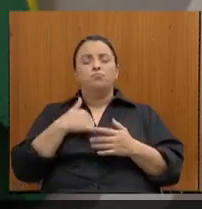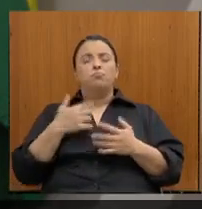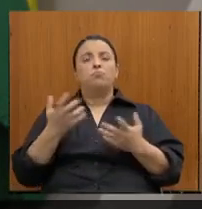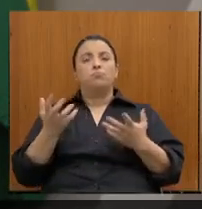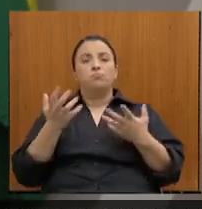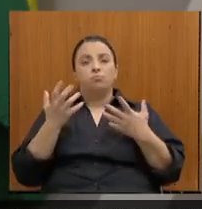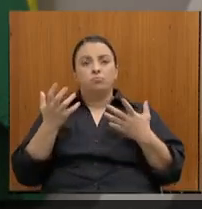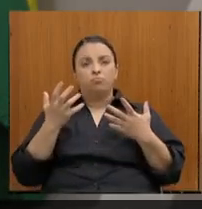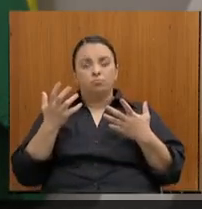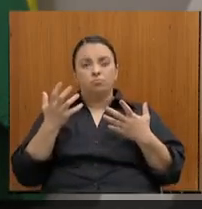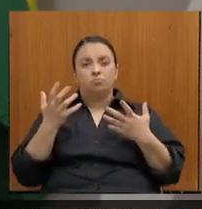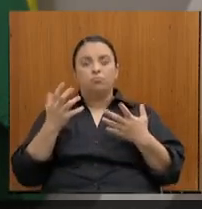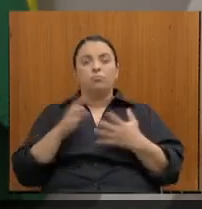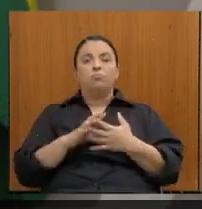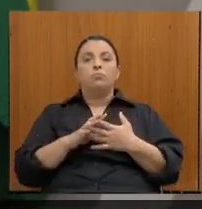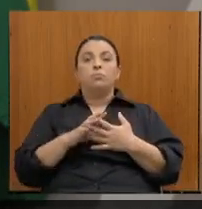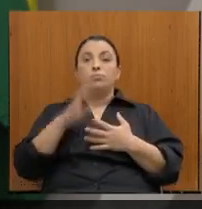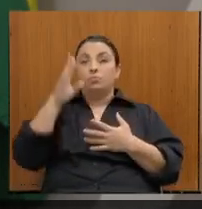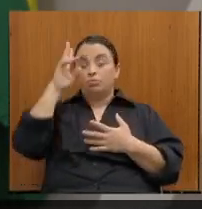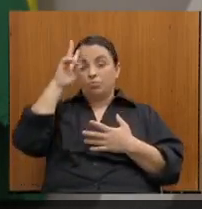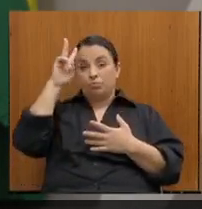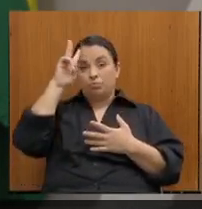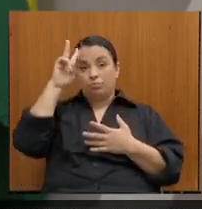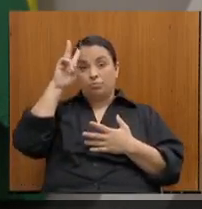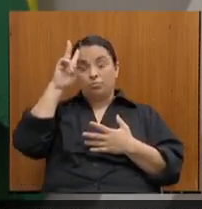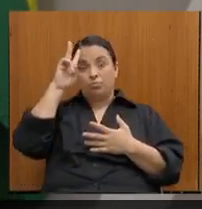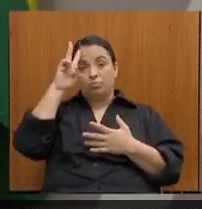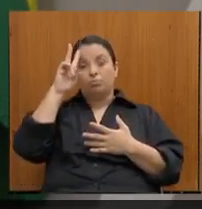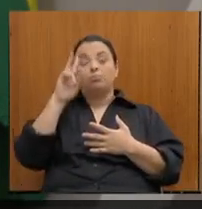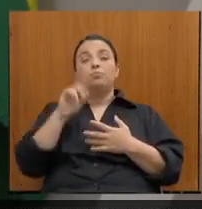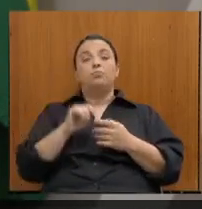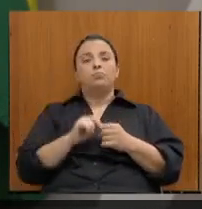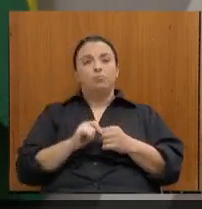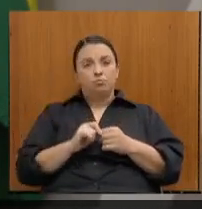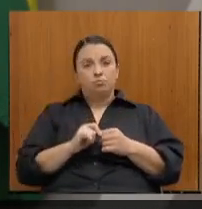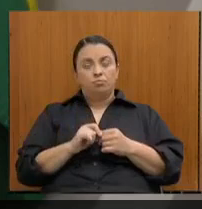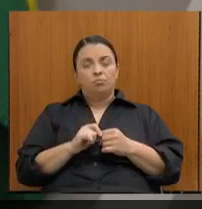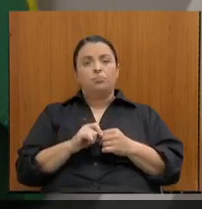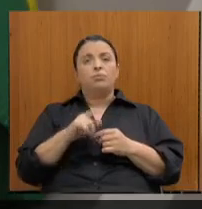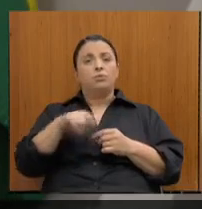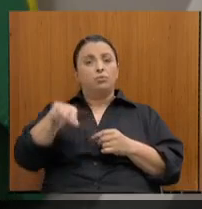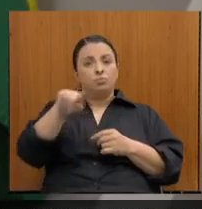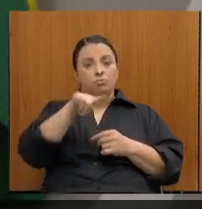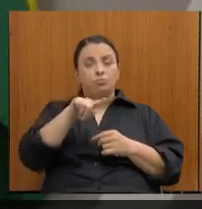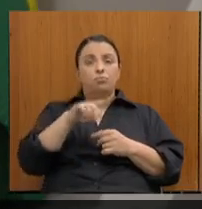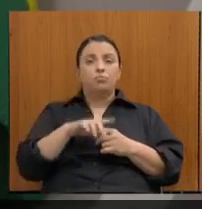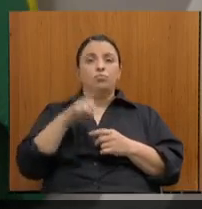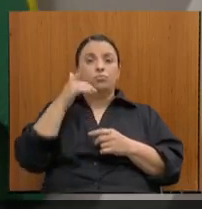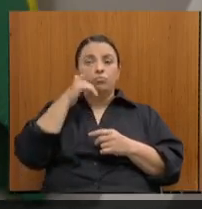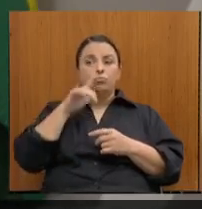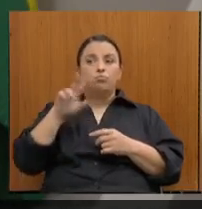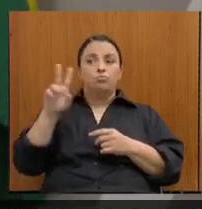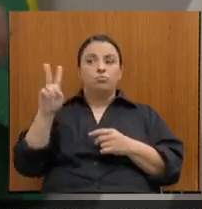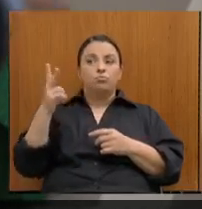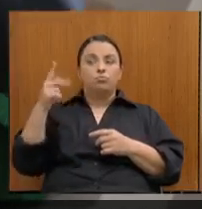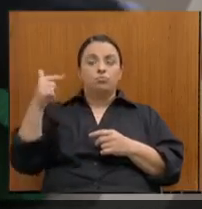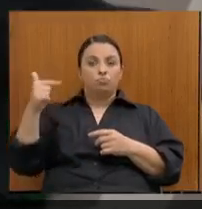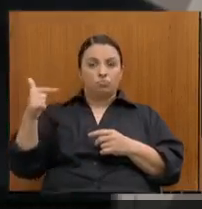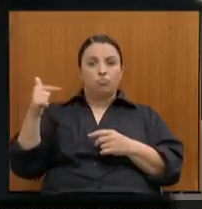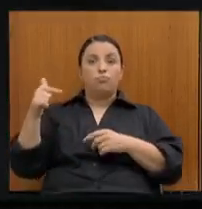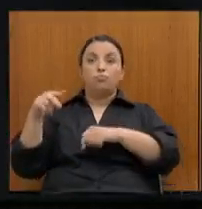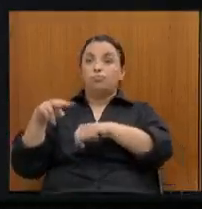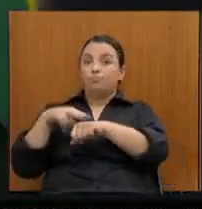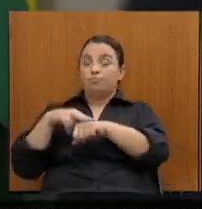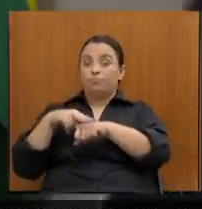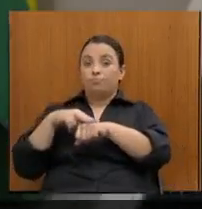queria só lembrar que para você gerar o hidrogênio Verde Como disse aqui agora